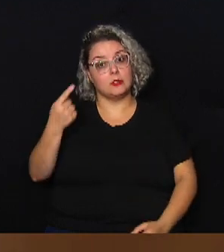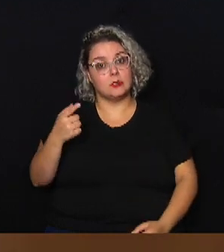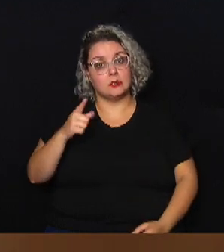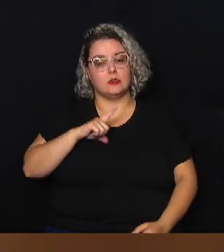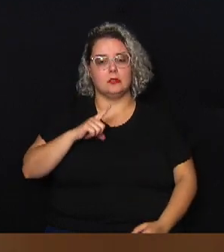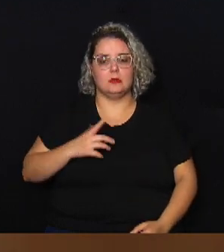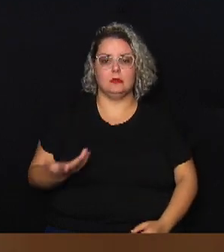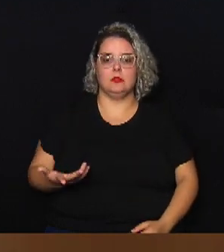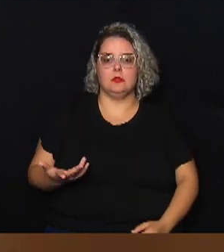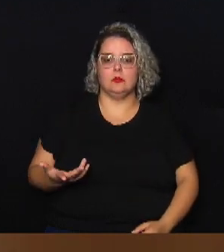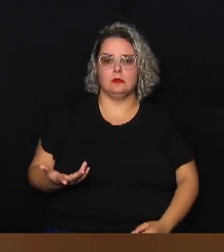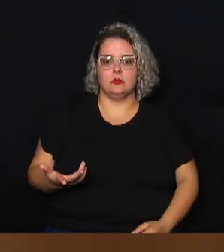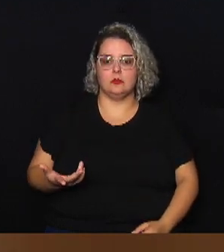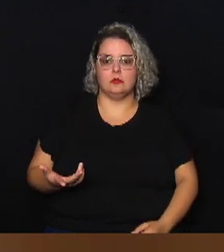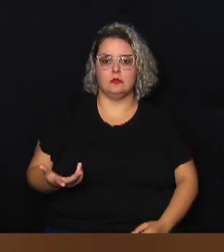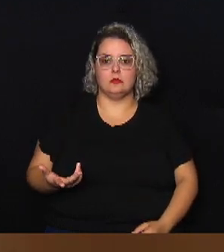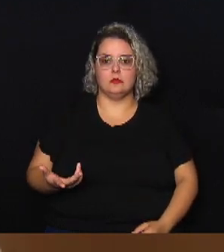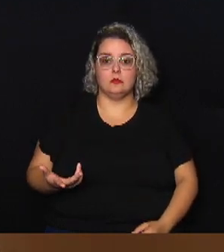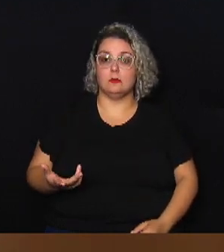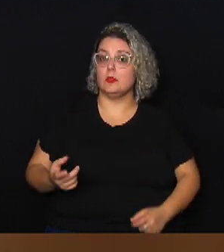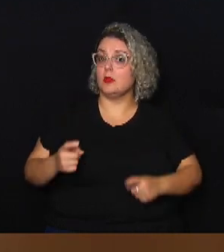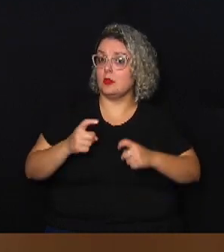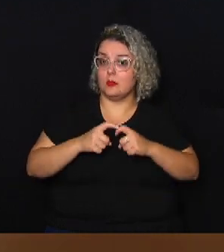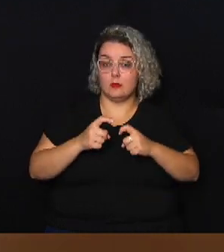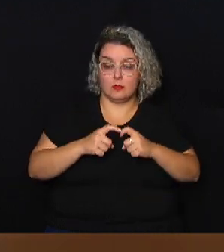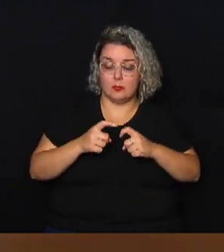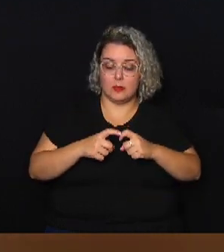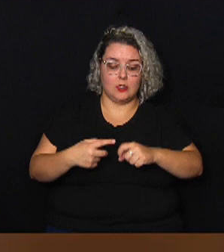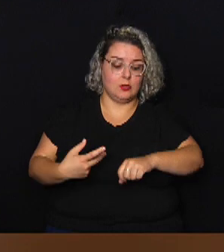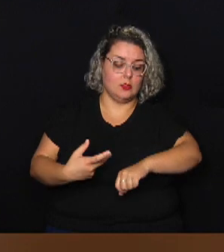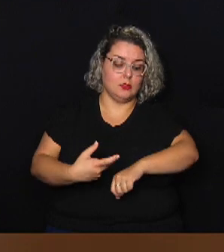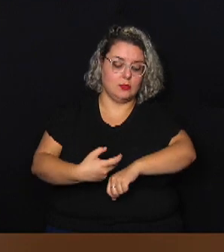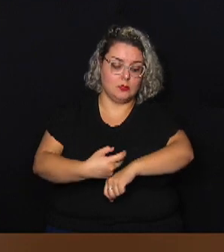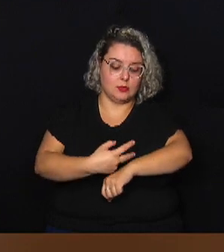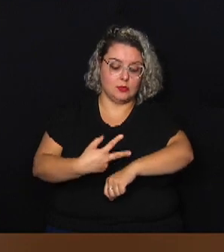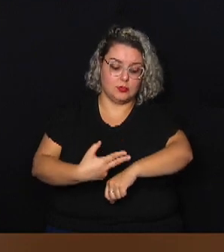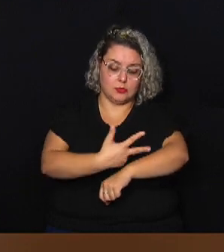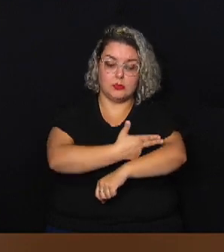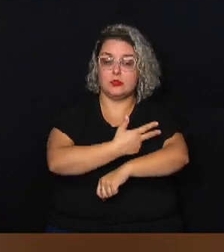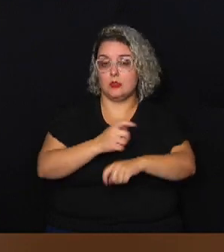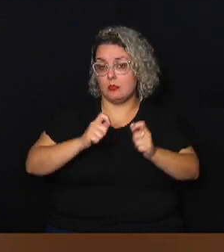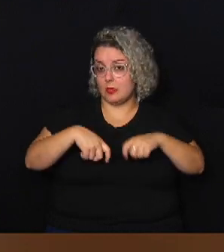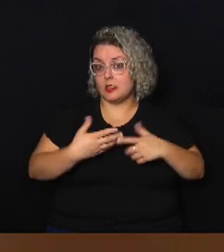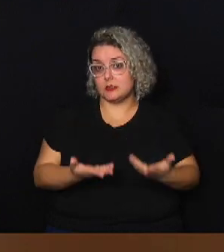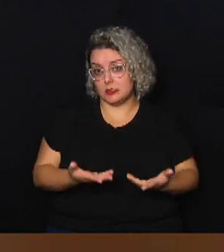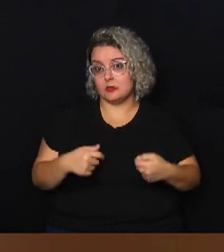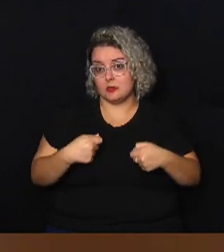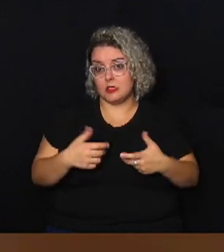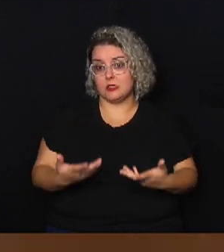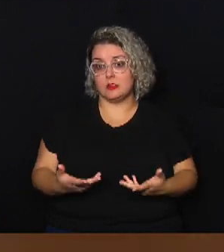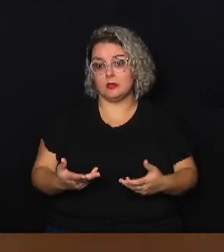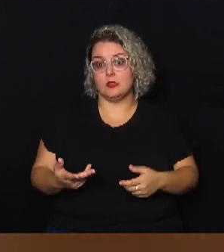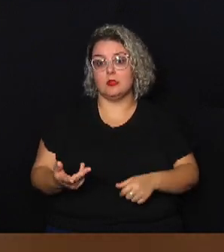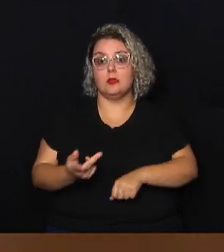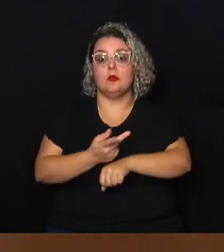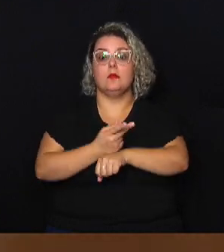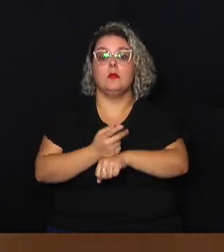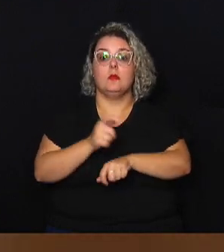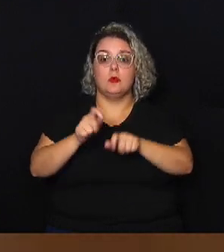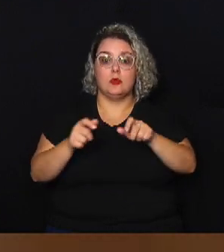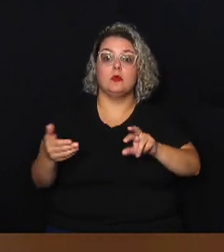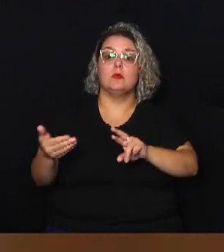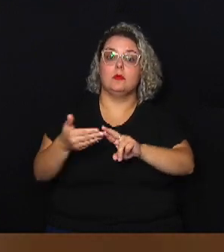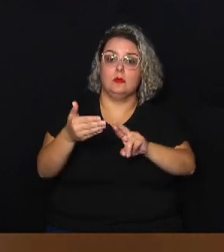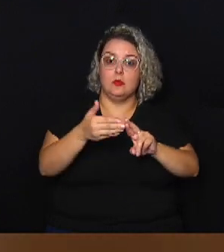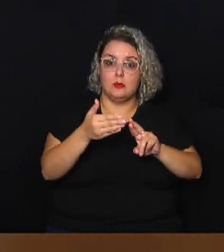cirurgia tem que ser feita por alguém que esteja capacitado. Então, o mais importante é procurar alguém com referências que